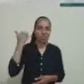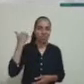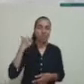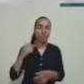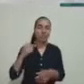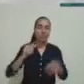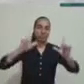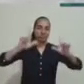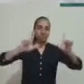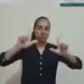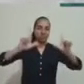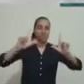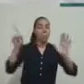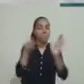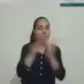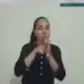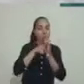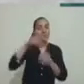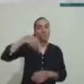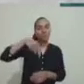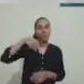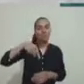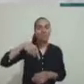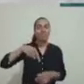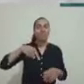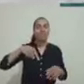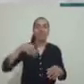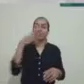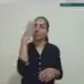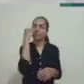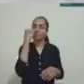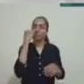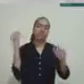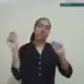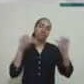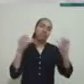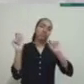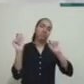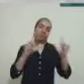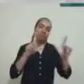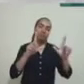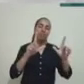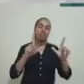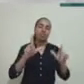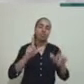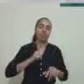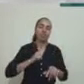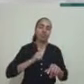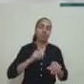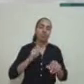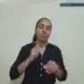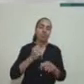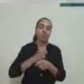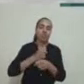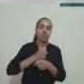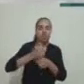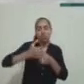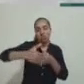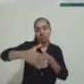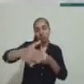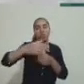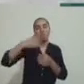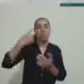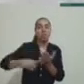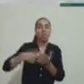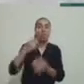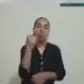cidade, gerador de imagens, e agora foi, numa negociação que se estendeu por 8 anos, foi adquirida pelo